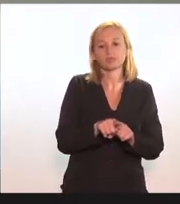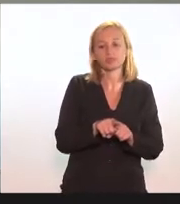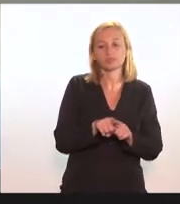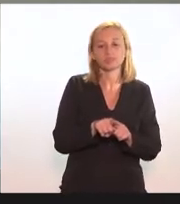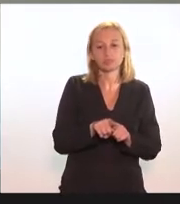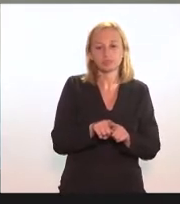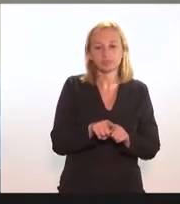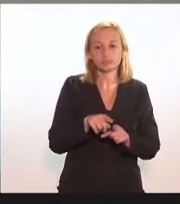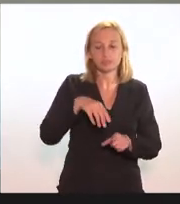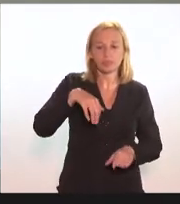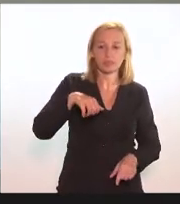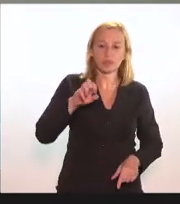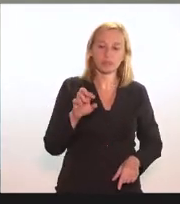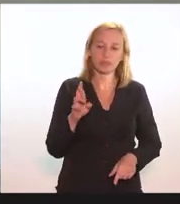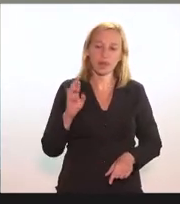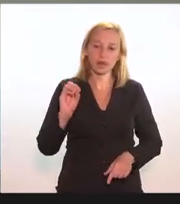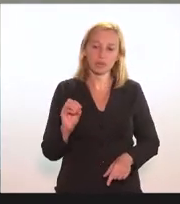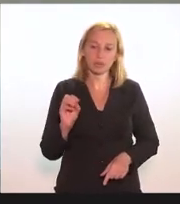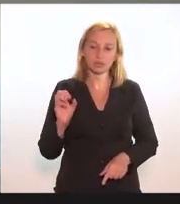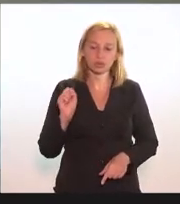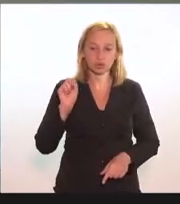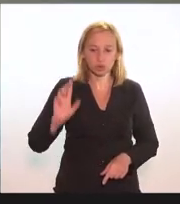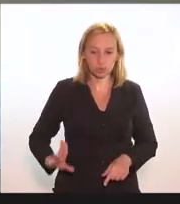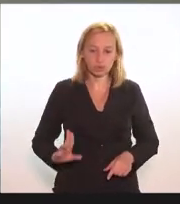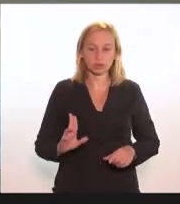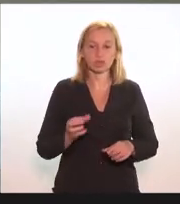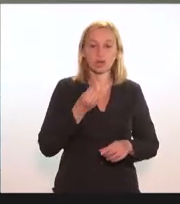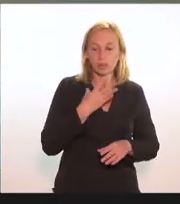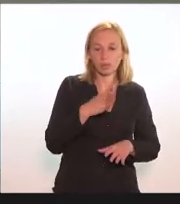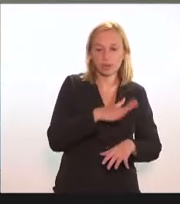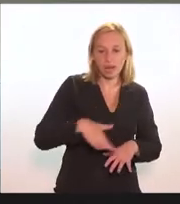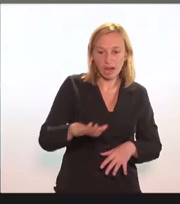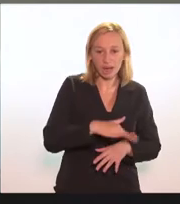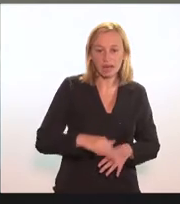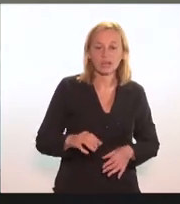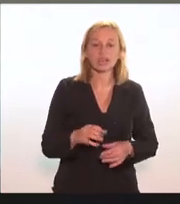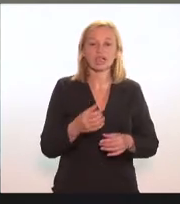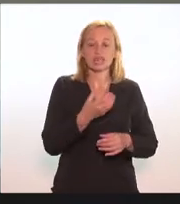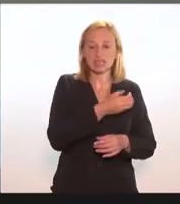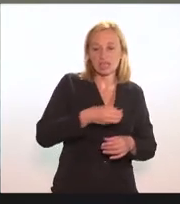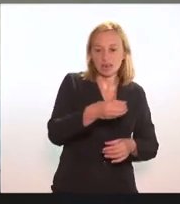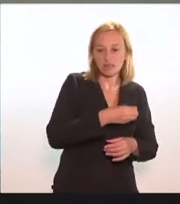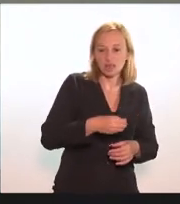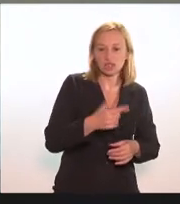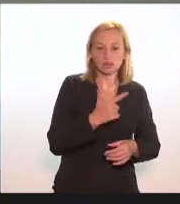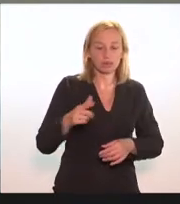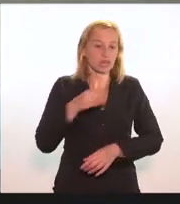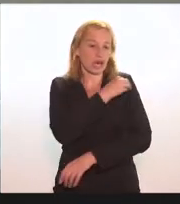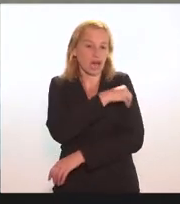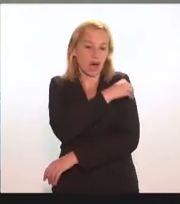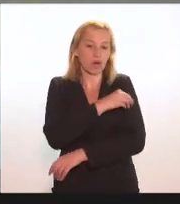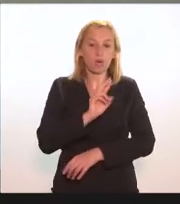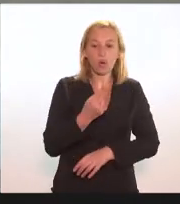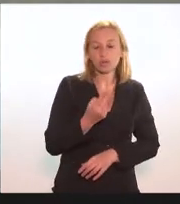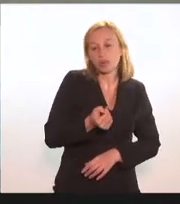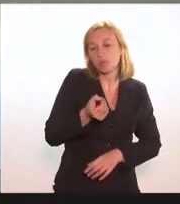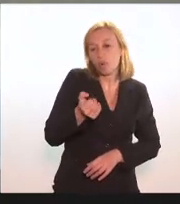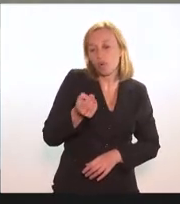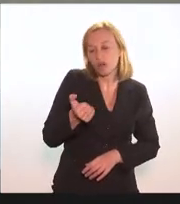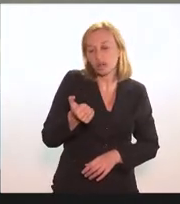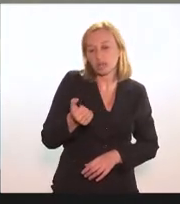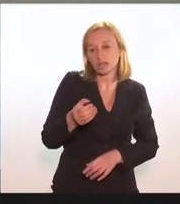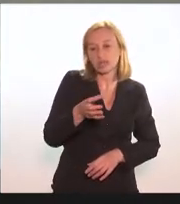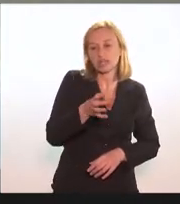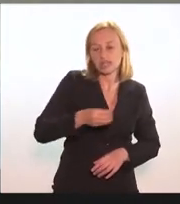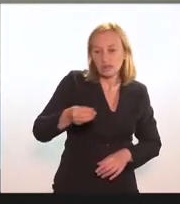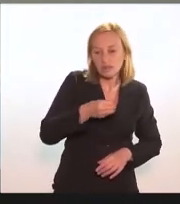até porque é bom para o setor, e também nos quinais, né? Hoje você tem cerveja sem álcool, mas não tem microcervejaria ou cerveja artesanal, que seja,